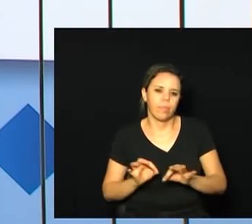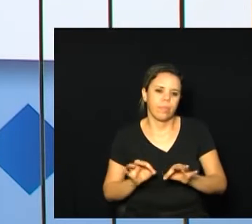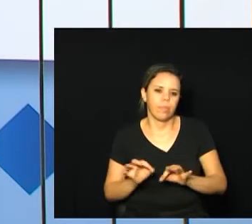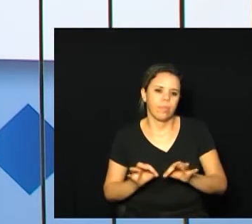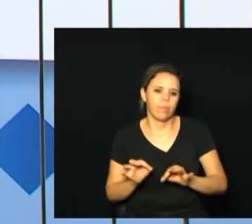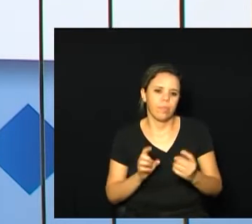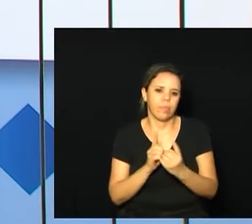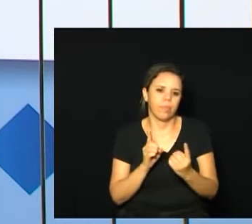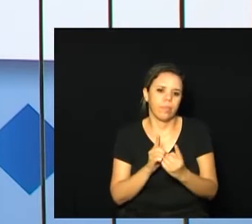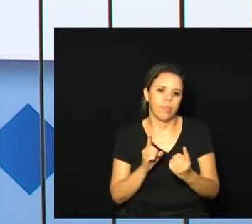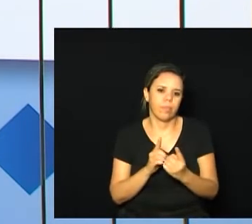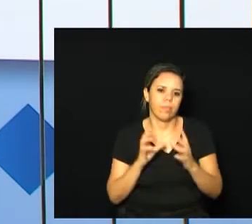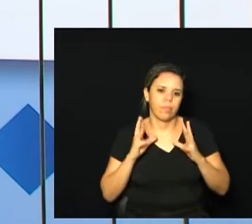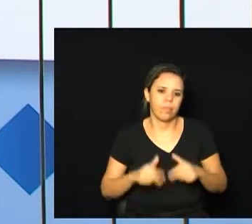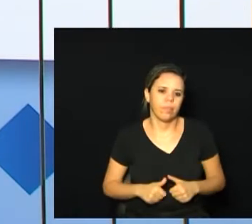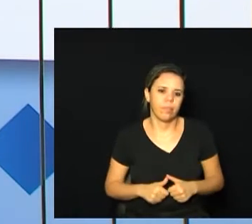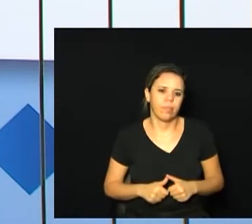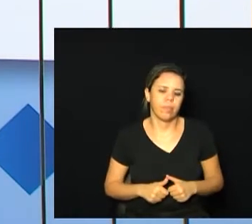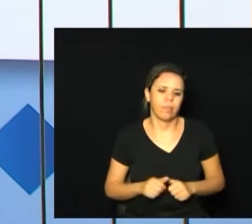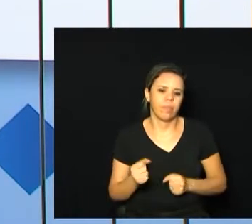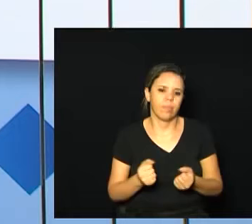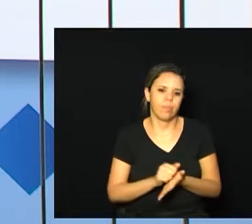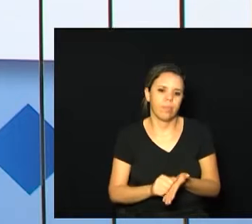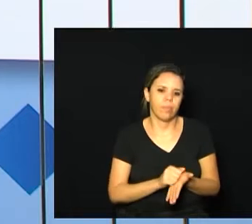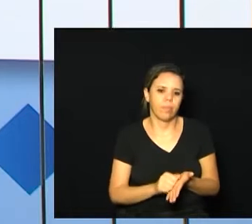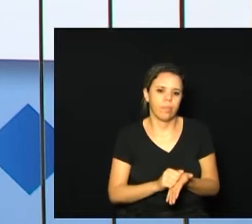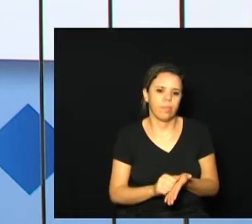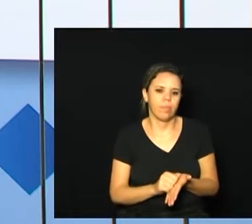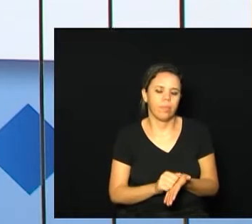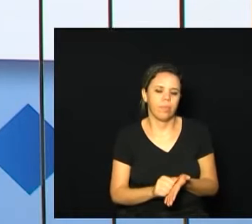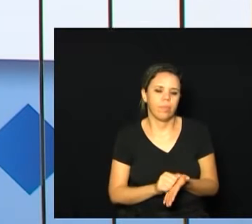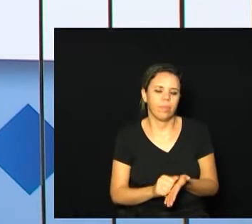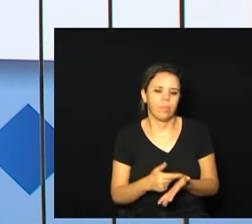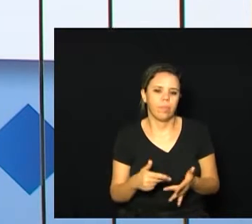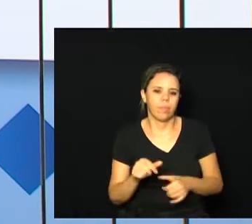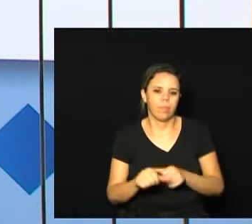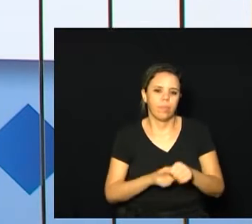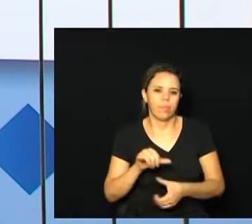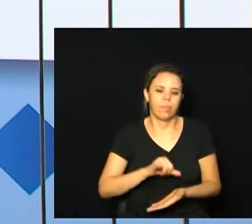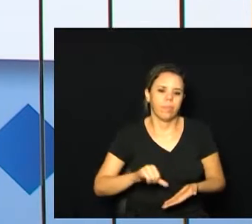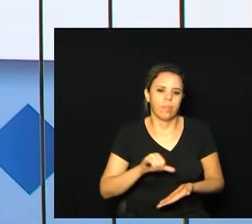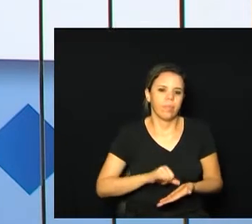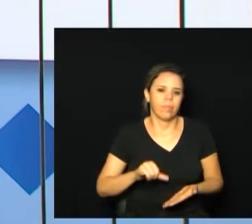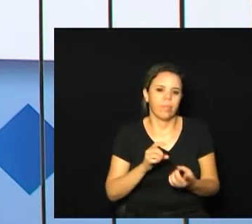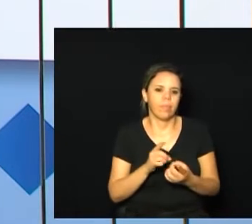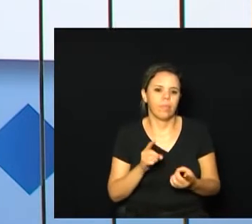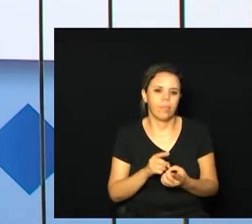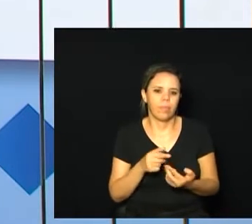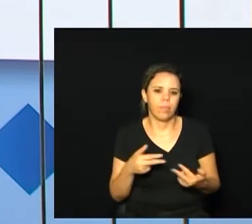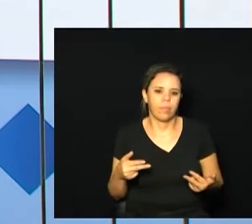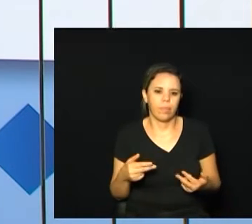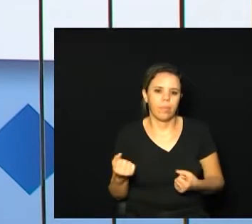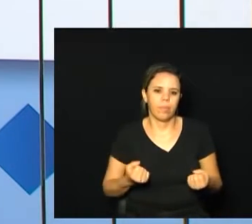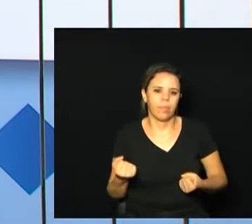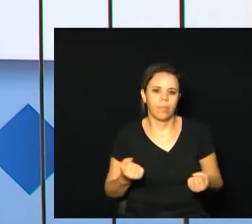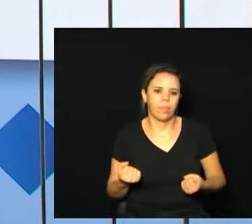os serviços de lavagem, lubrificação, limpeza, polimento, troca de óleo e serviços afins de